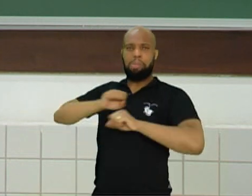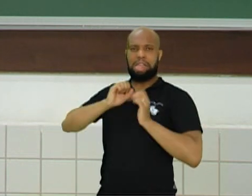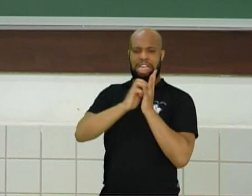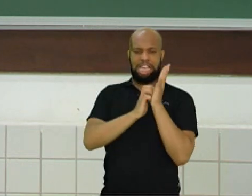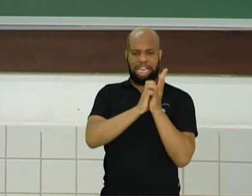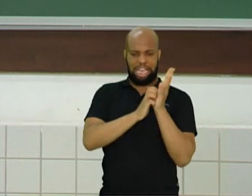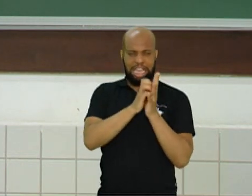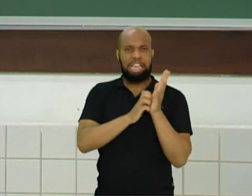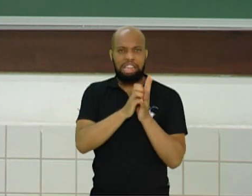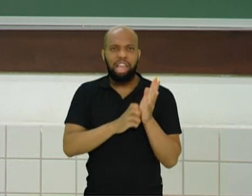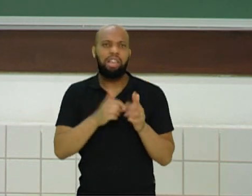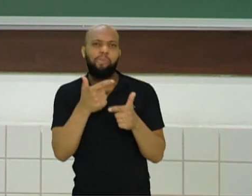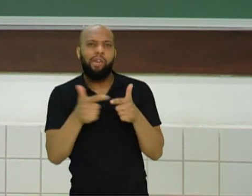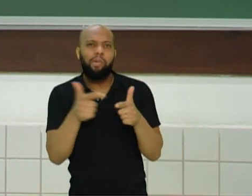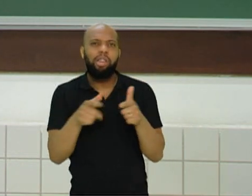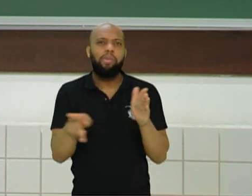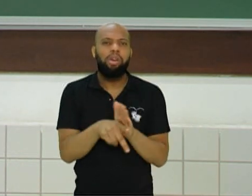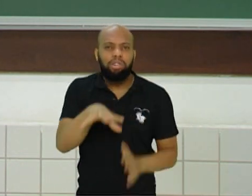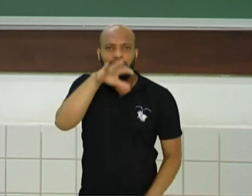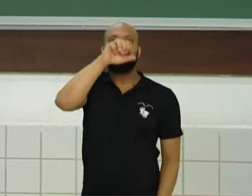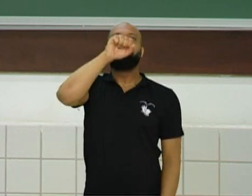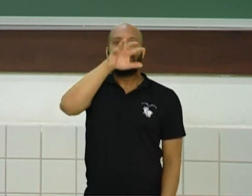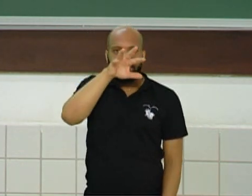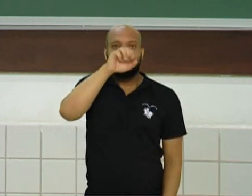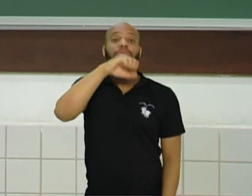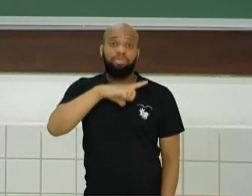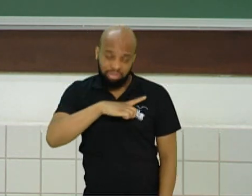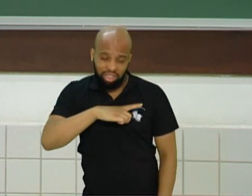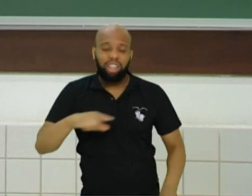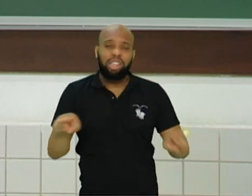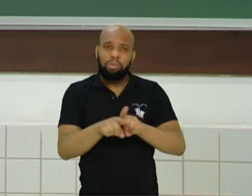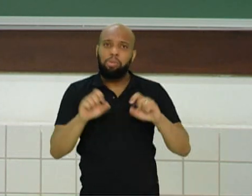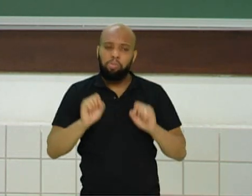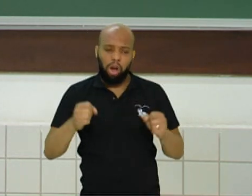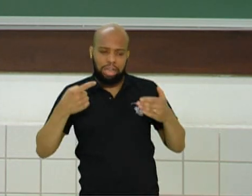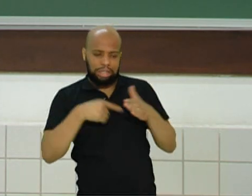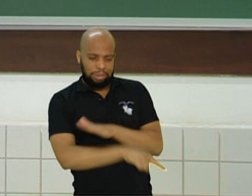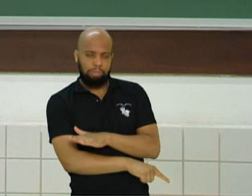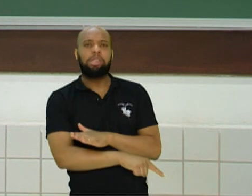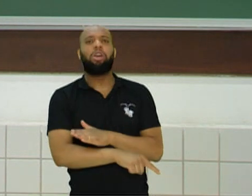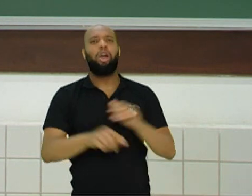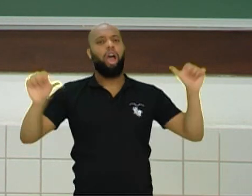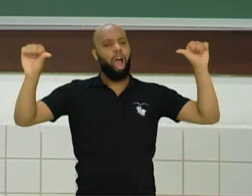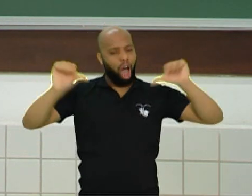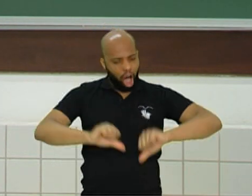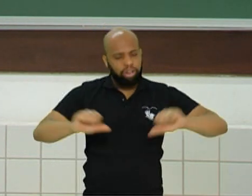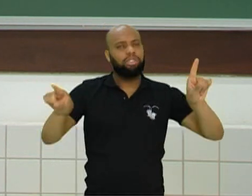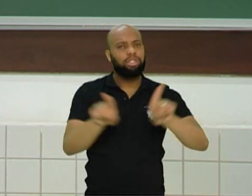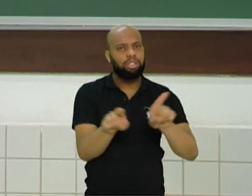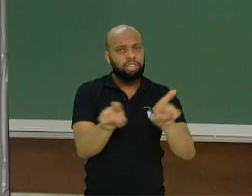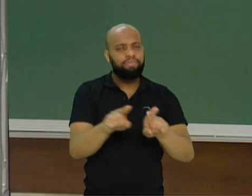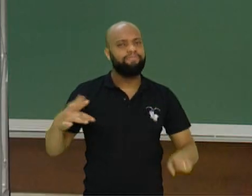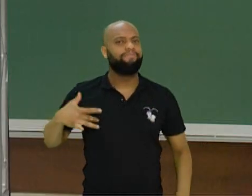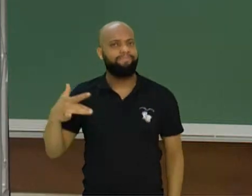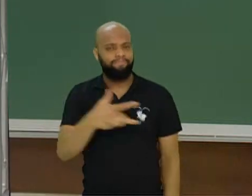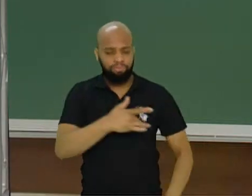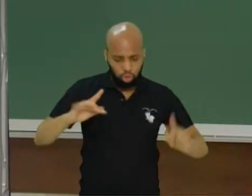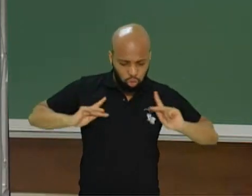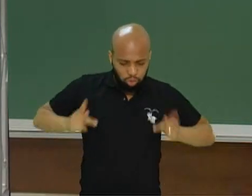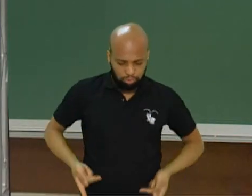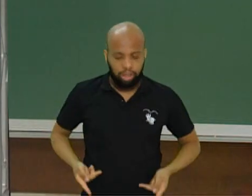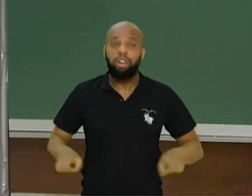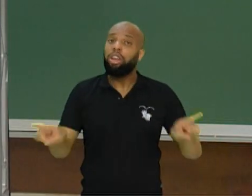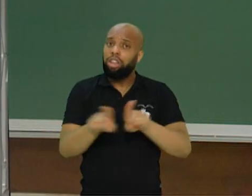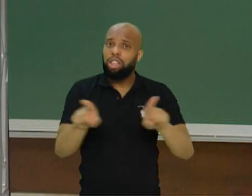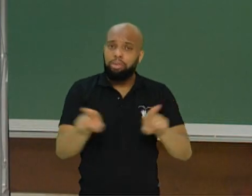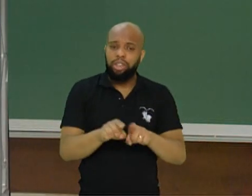alergias, asma, bronquite, rinite alérgica, pode acentuar esses problemas de saúde no ser humano. E ela também, né,